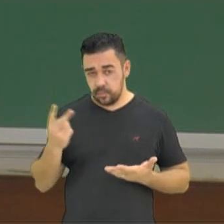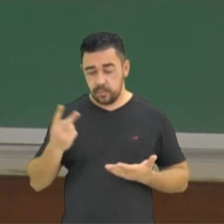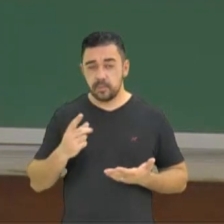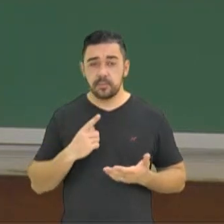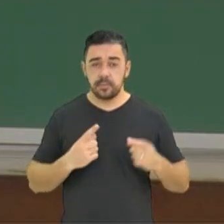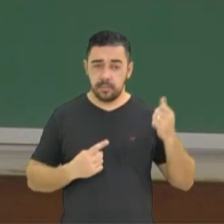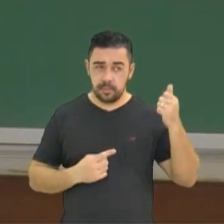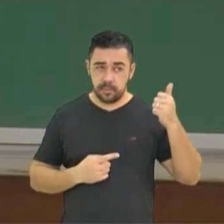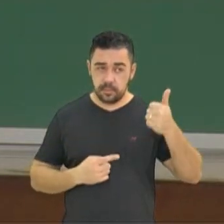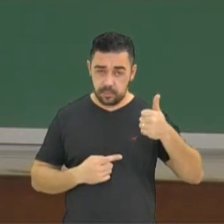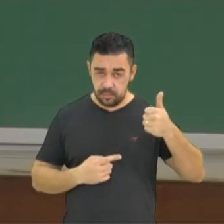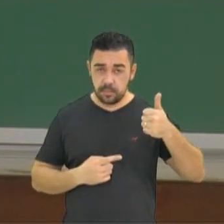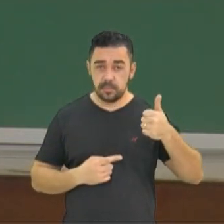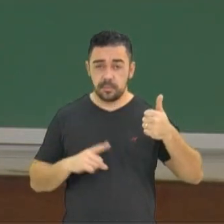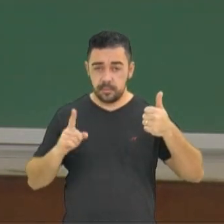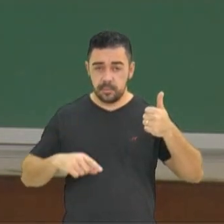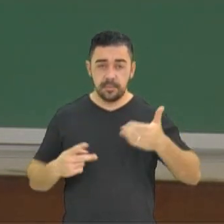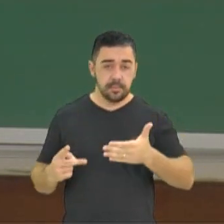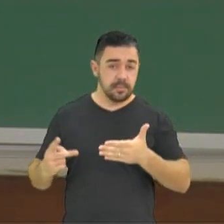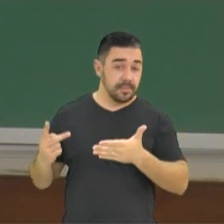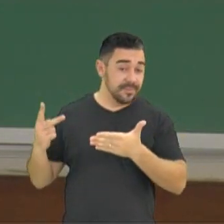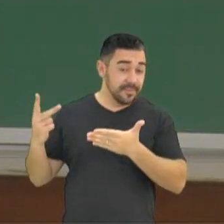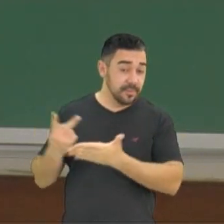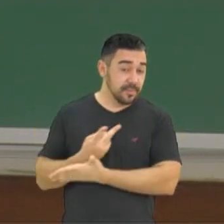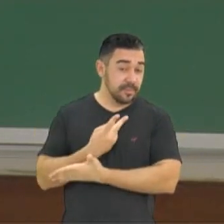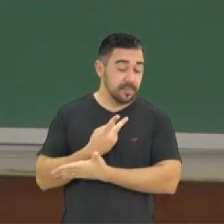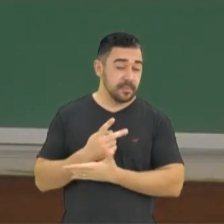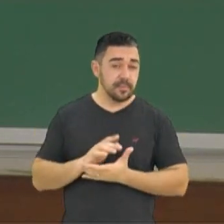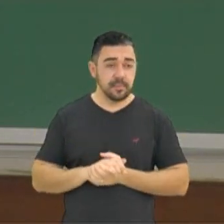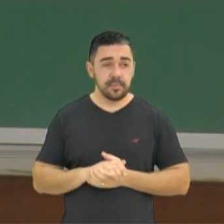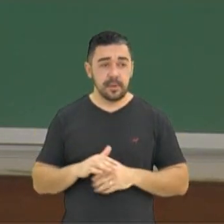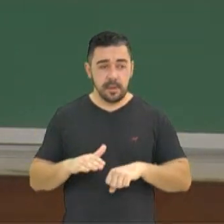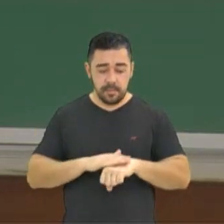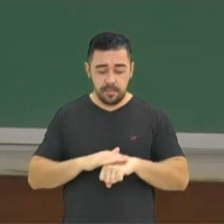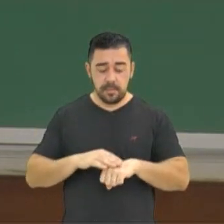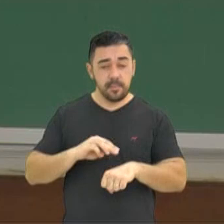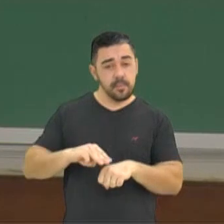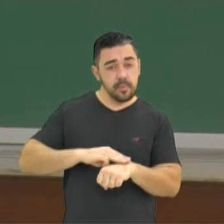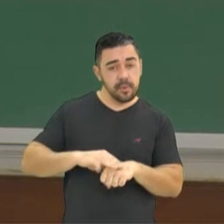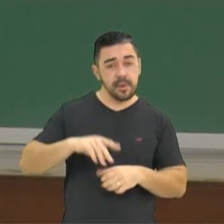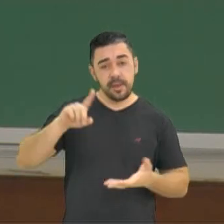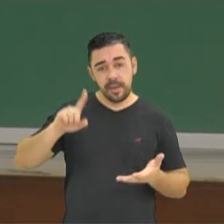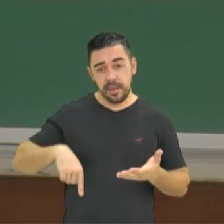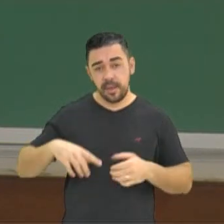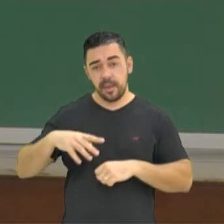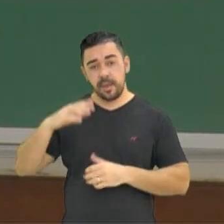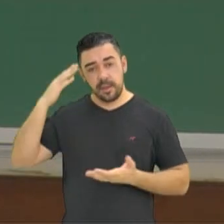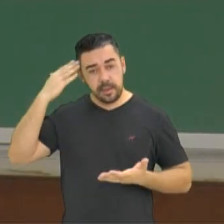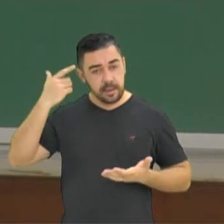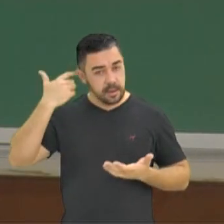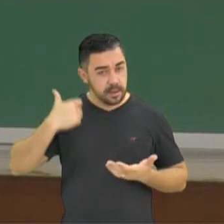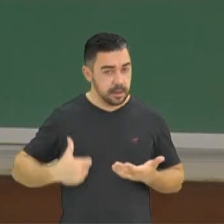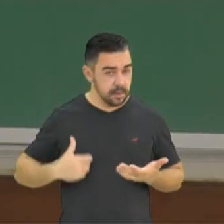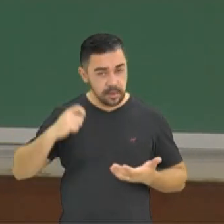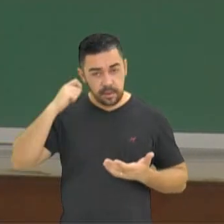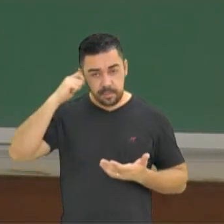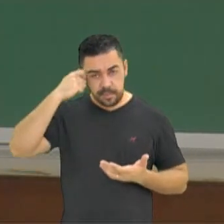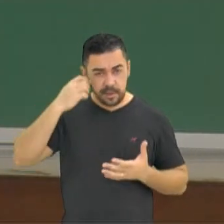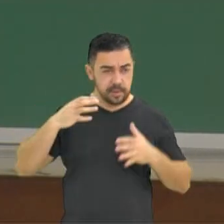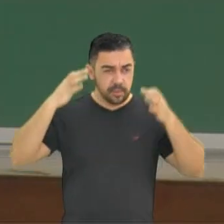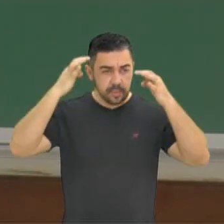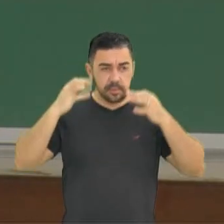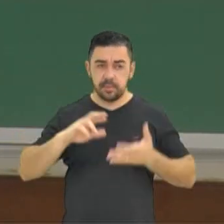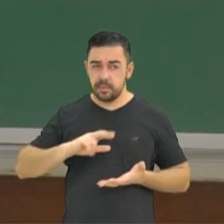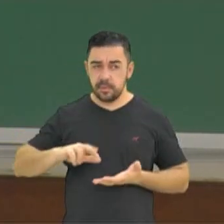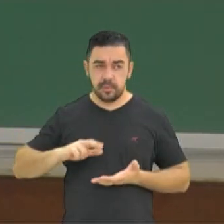alternativas da número 1 o verbo está incorreto? Então, aqui, tem a pele morena e é o pelo largo e preso. Não,